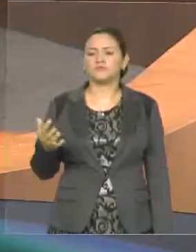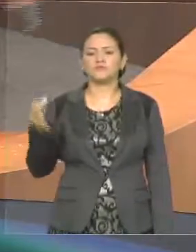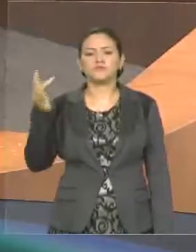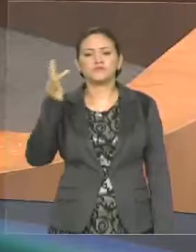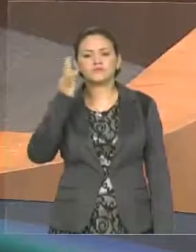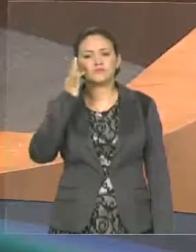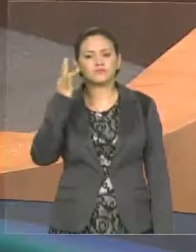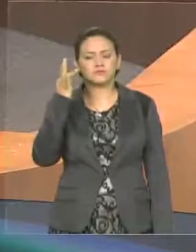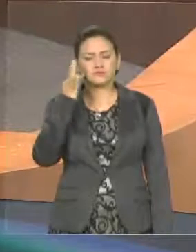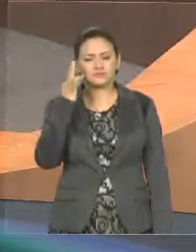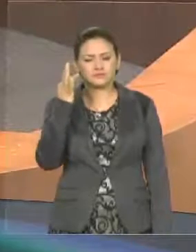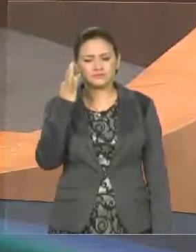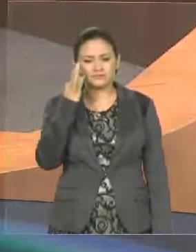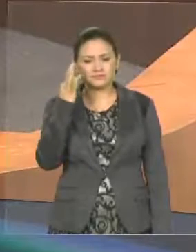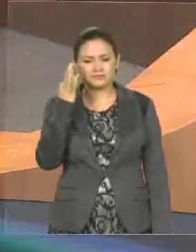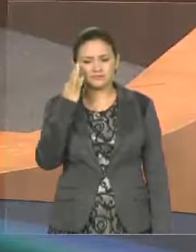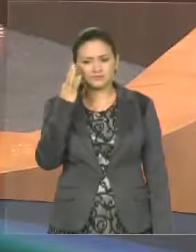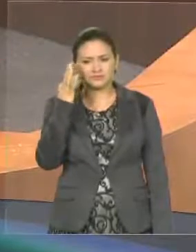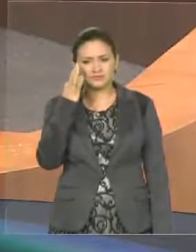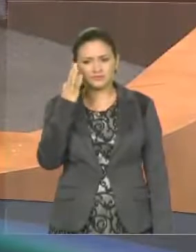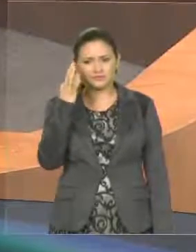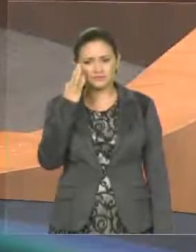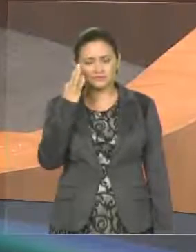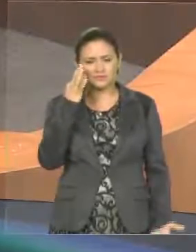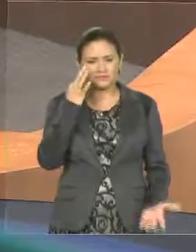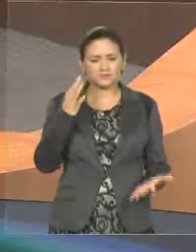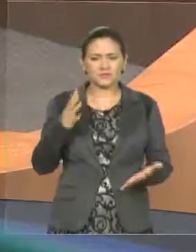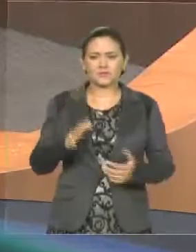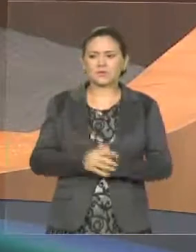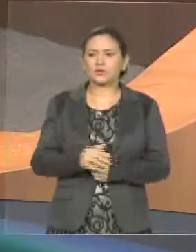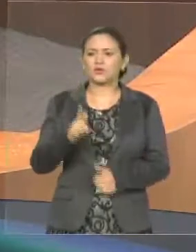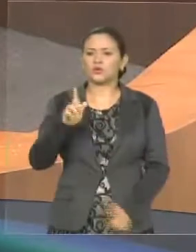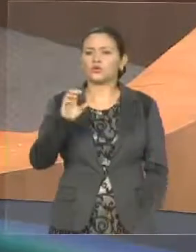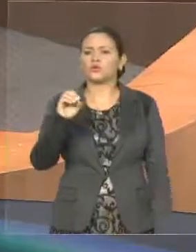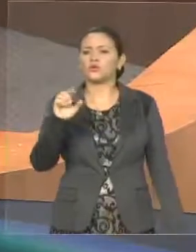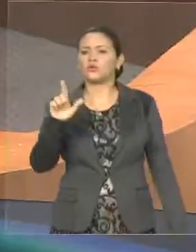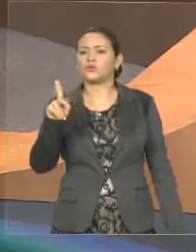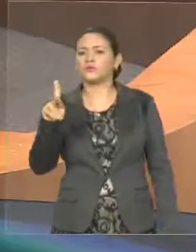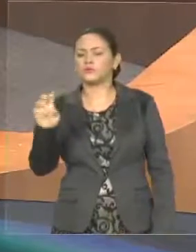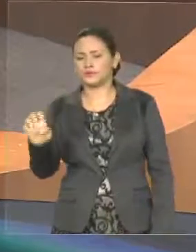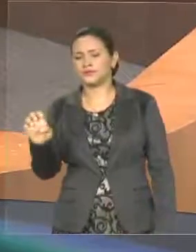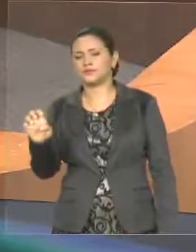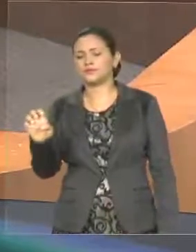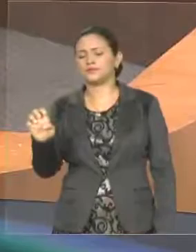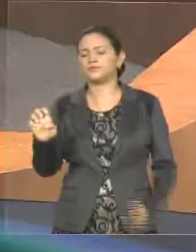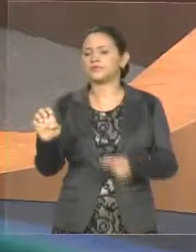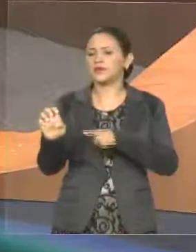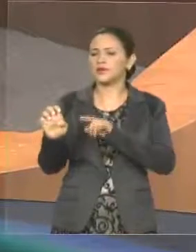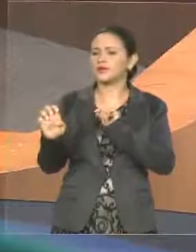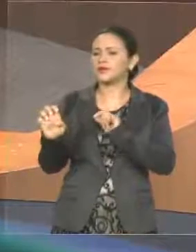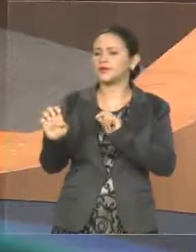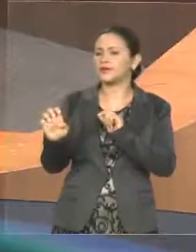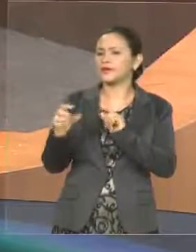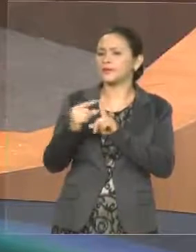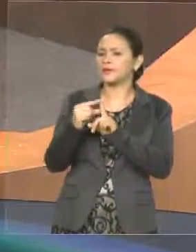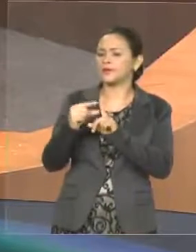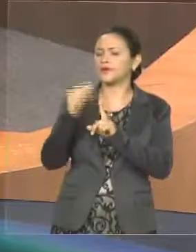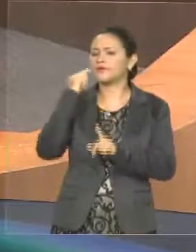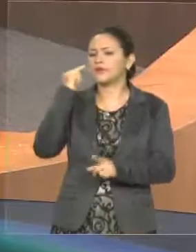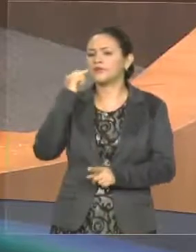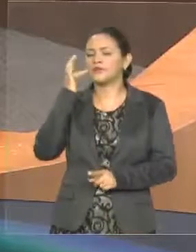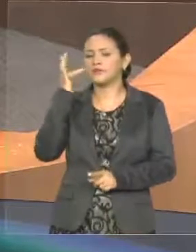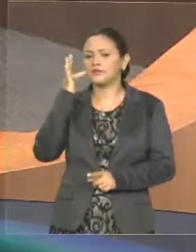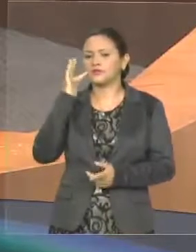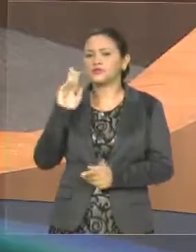essa frase ele gosta de falar muito, né? Ele gosta de falar do golpe, mas ele está fazendo um verdadeiro golpe legislativo aqui, que enviar uma